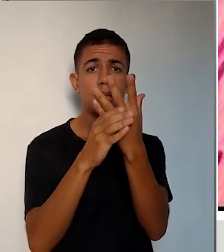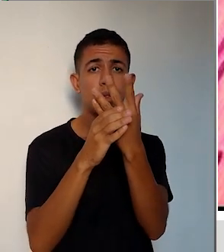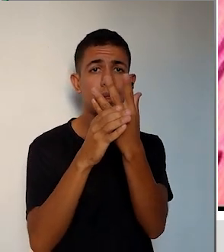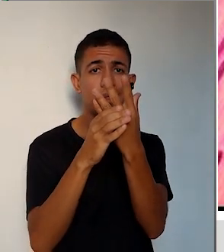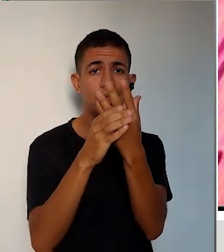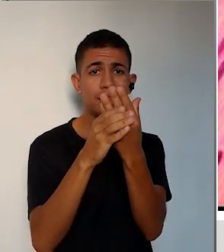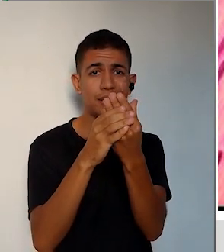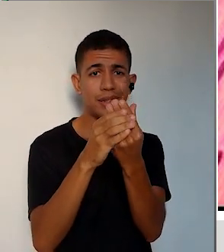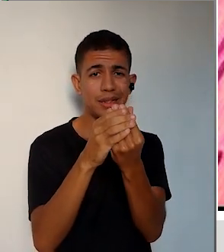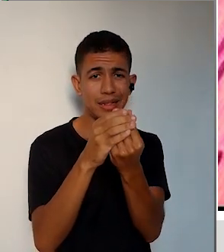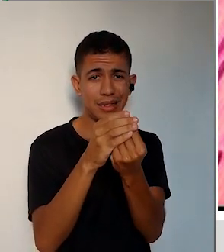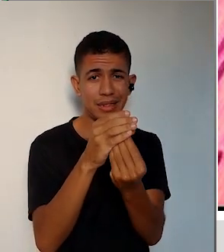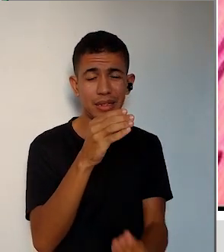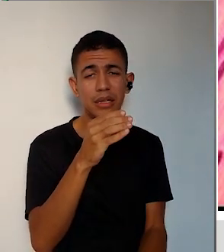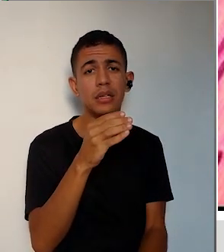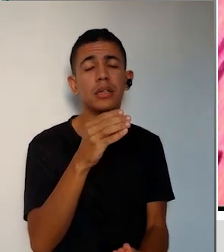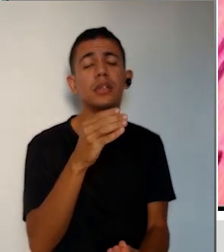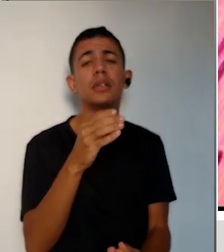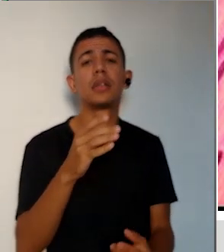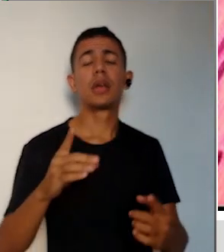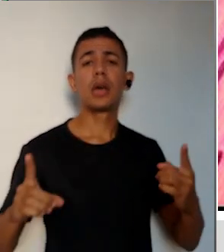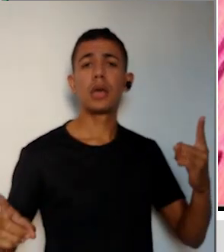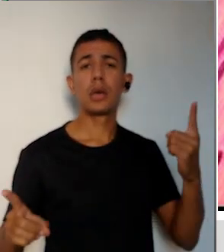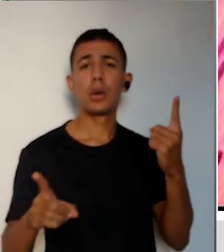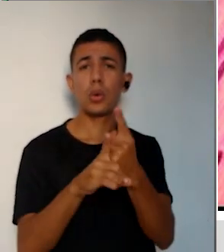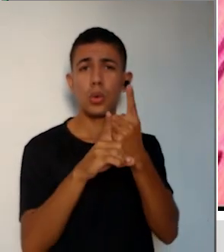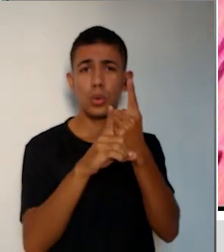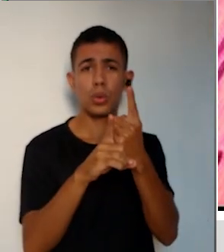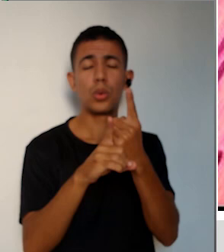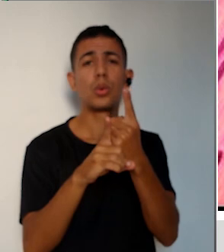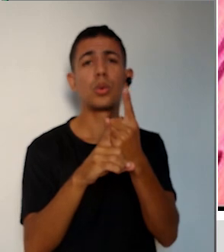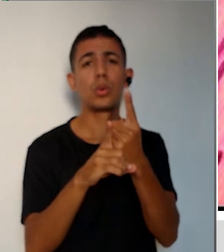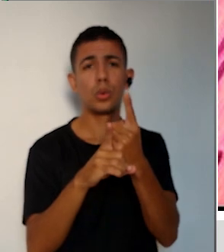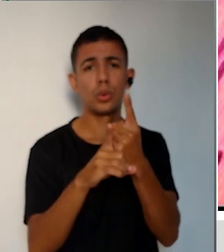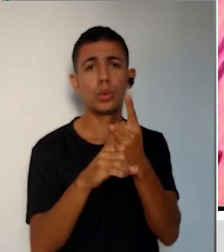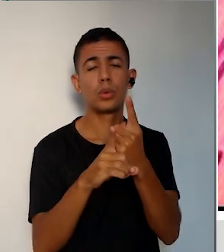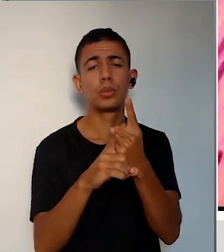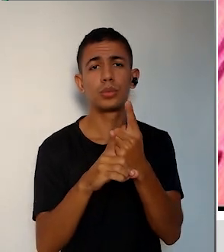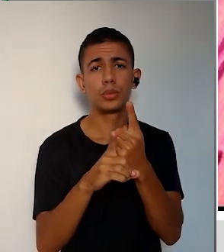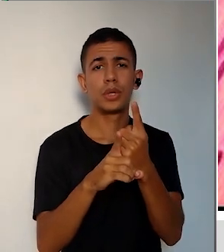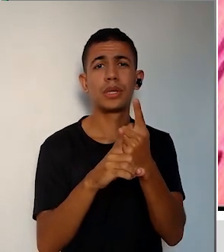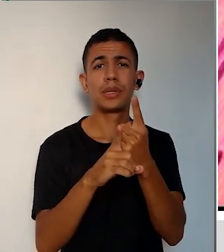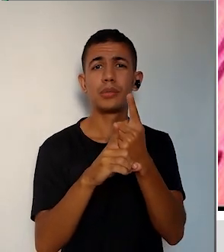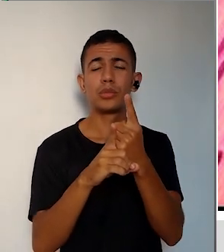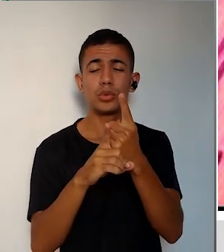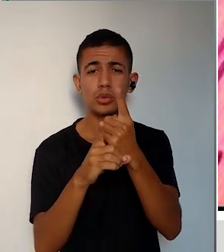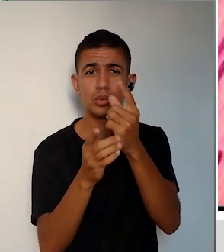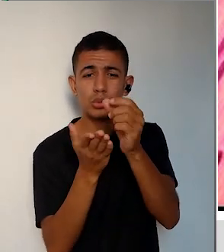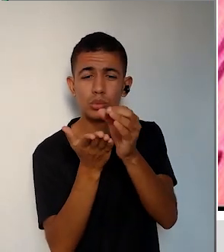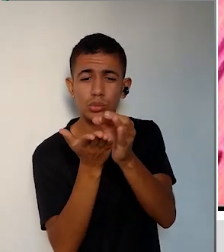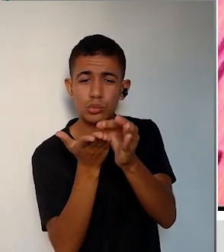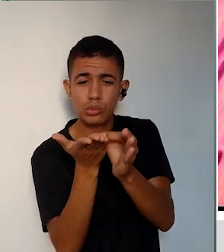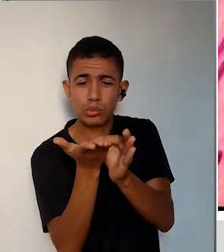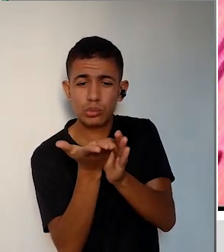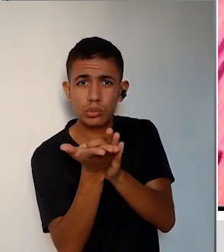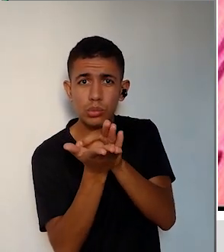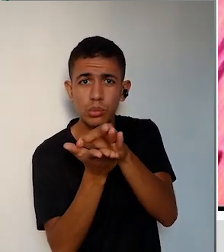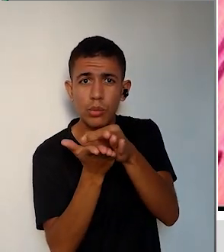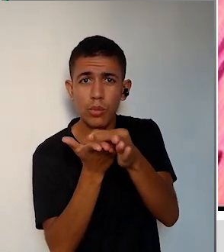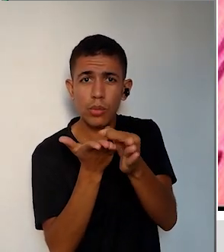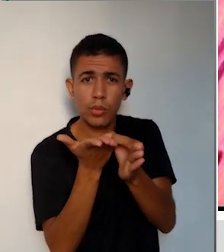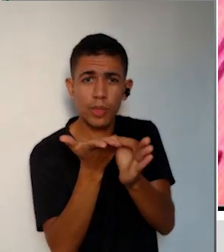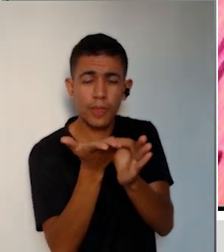Como as células musculares lisas não são todas inervadas, encontramos